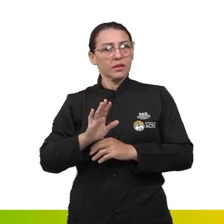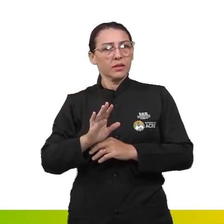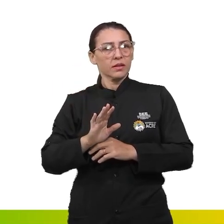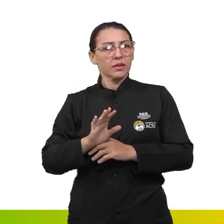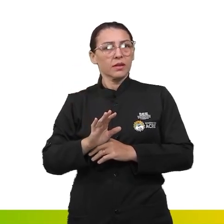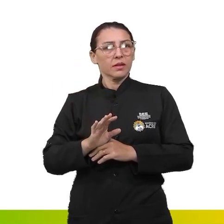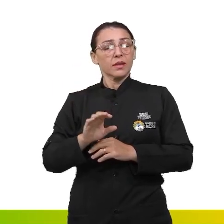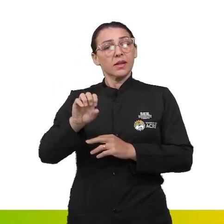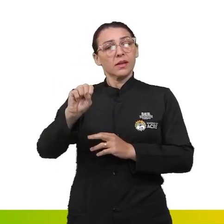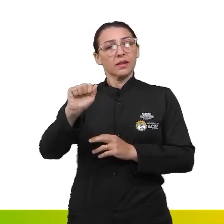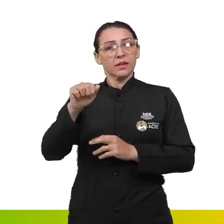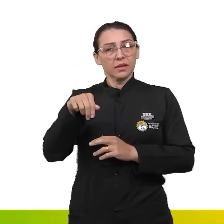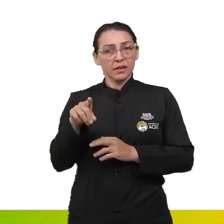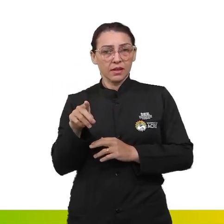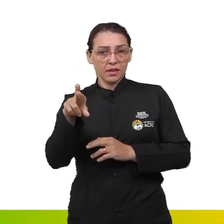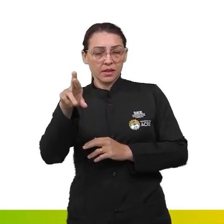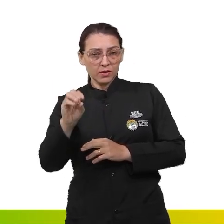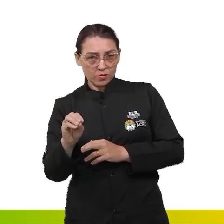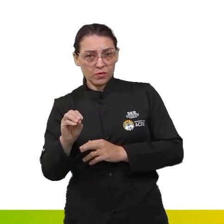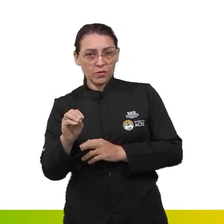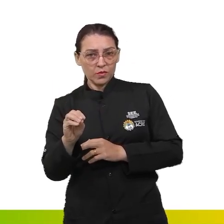Sandro Botticelli,